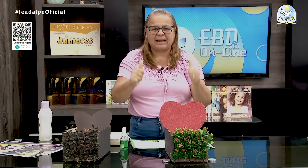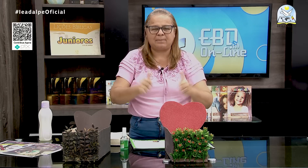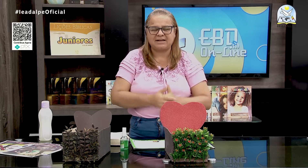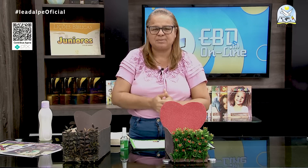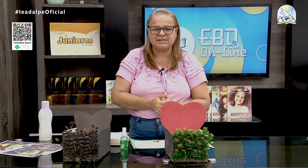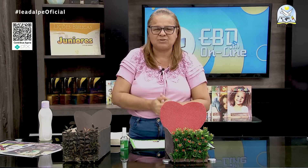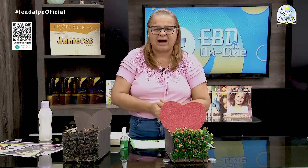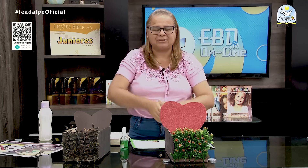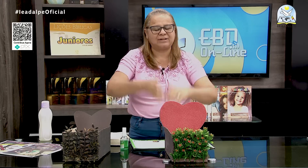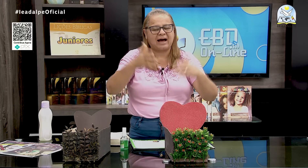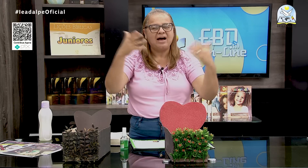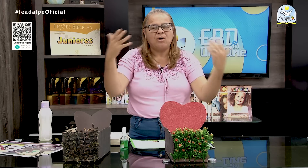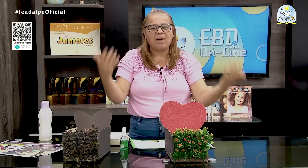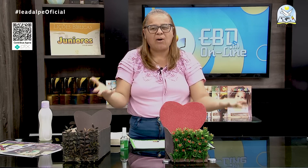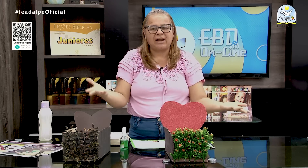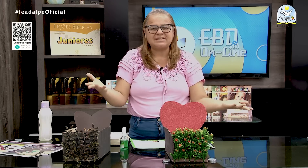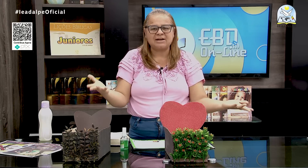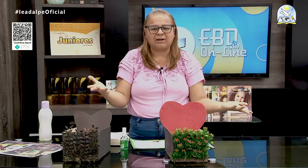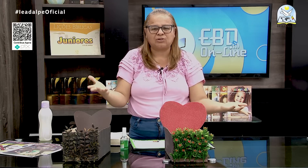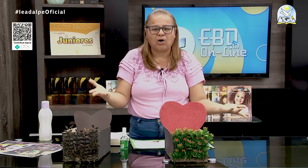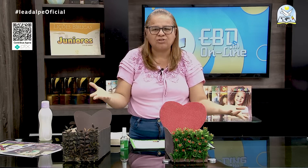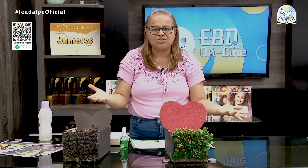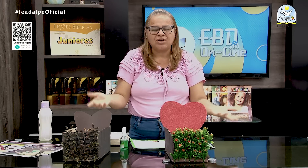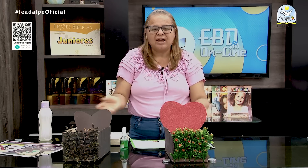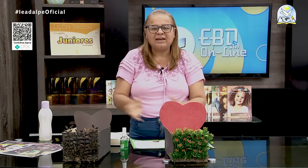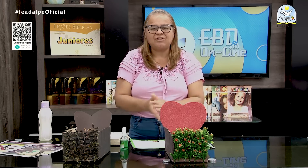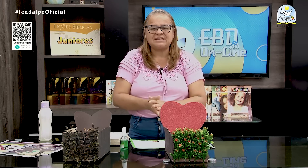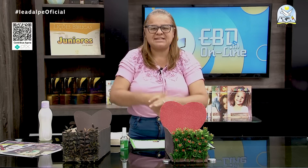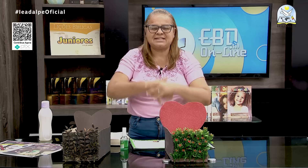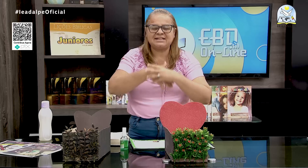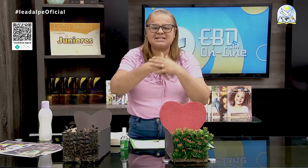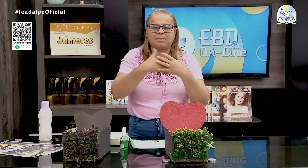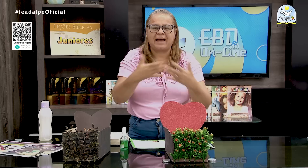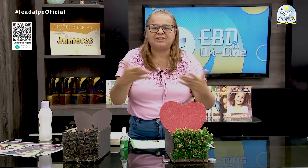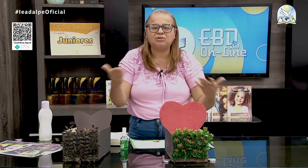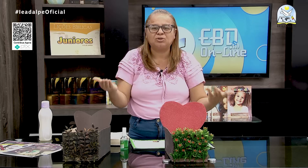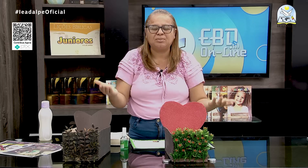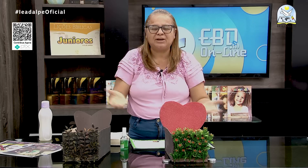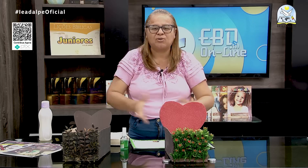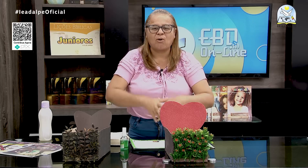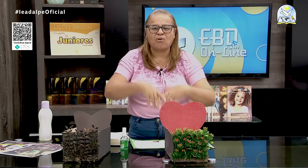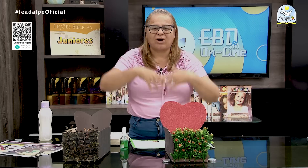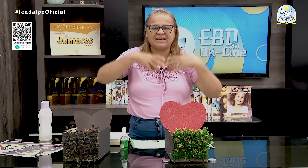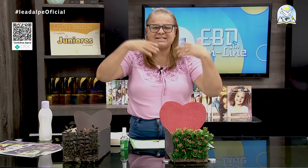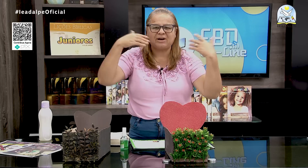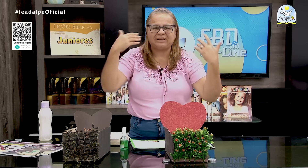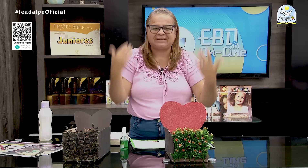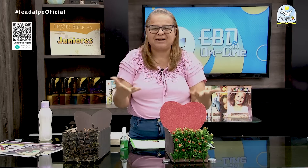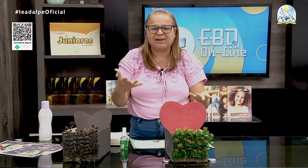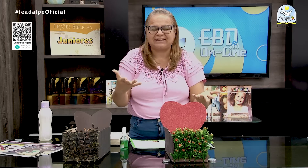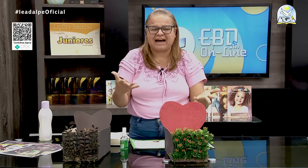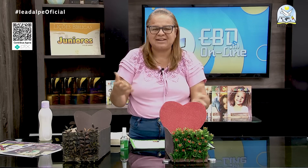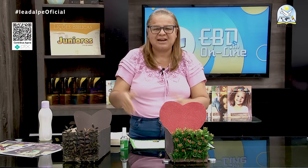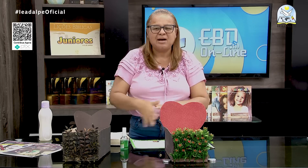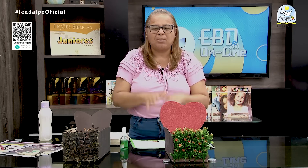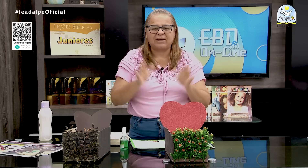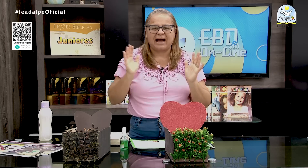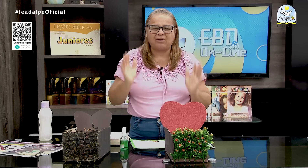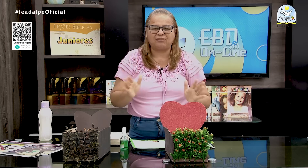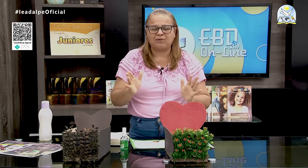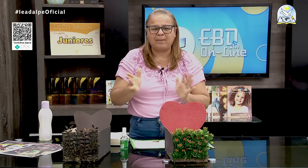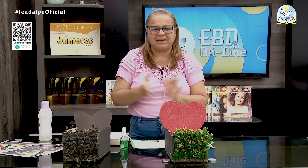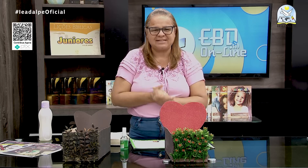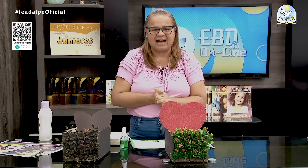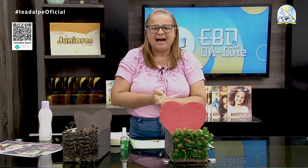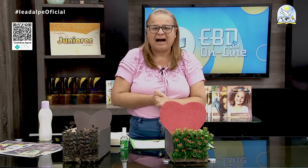você dá aquele abraço abençoado dá uma oração a todos e você se despede no domingo com o coração e tranquilidade porque